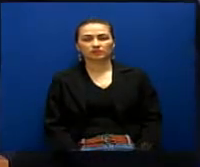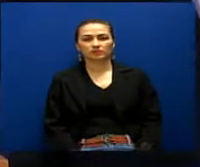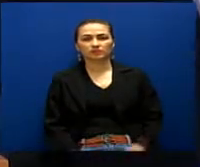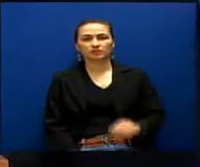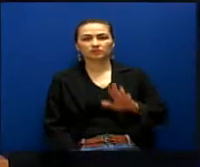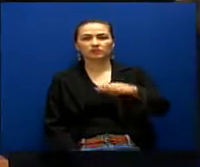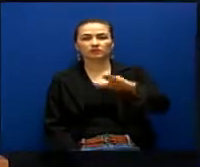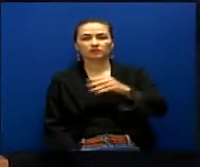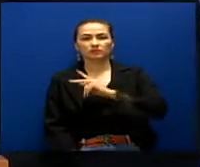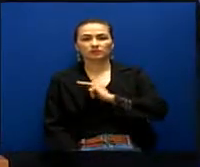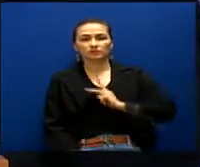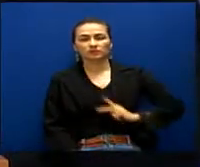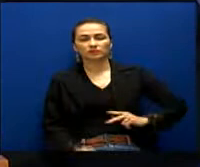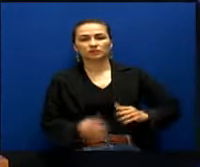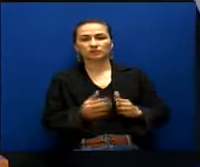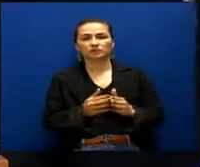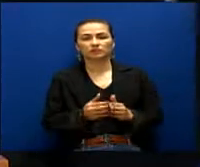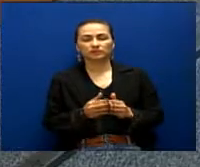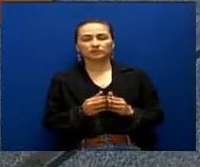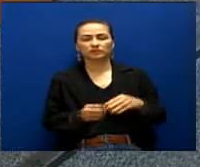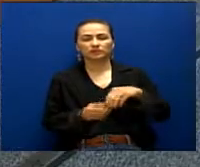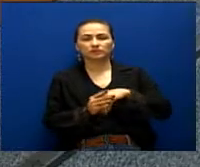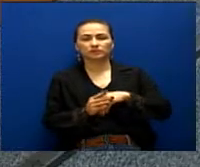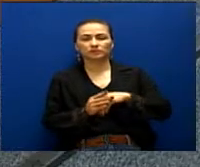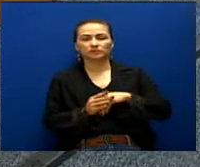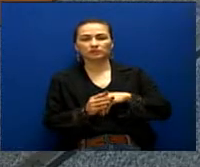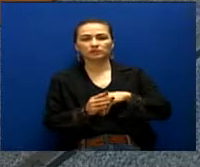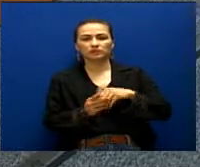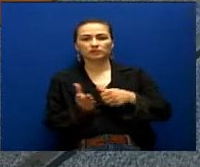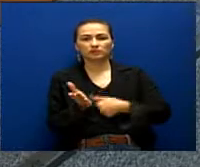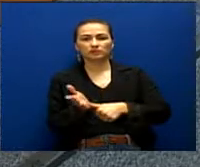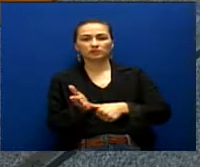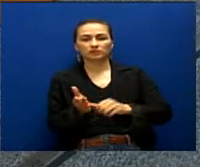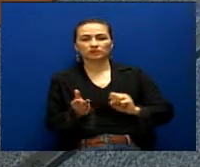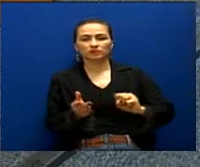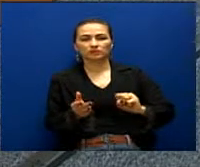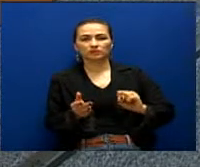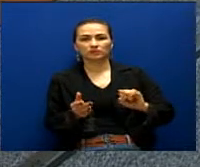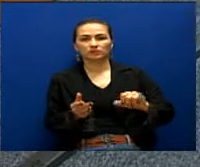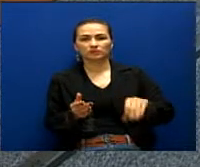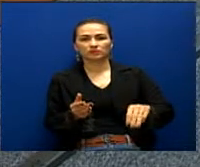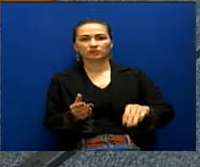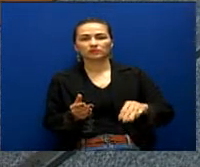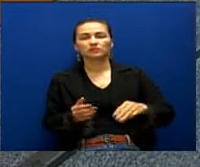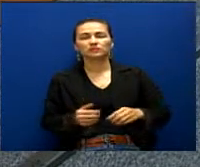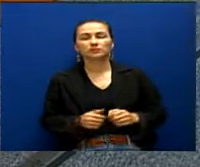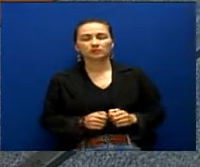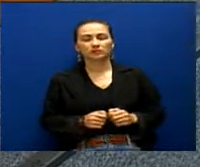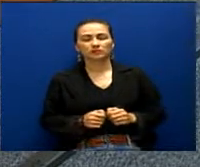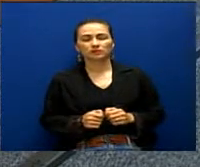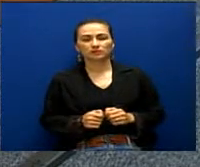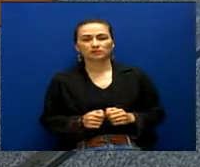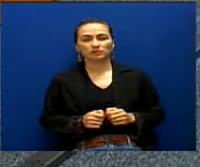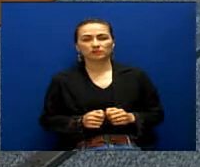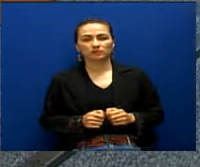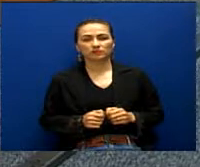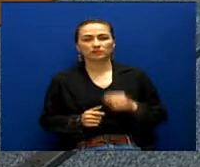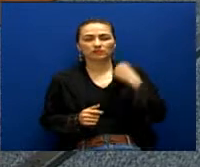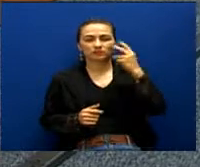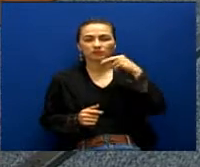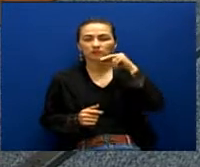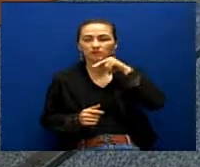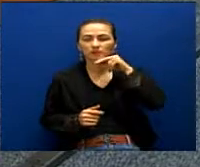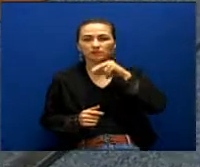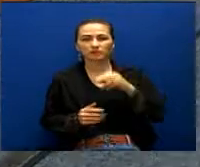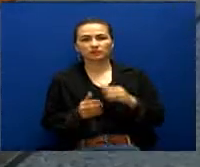Presidente, eu encaminho voto sim. Os colegas votam sim ao PPA. Eu votei. Voto sim. Vamos lá. Vereador Anselmo